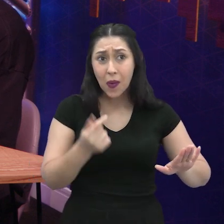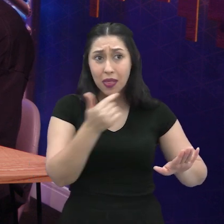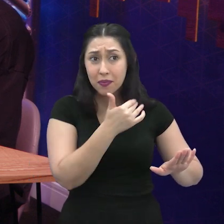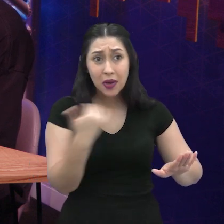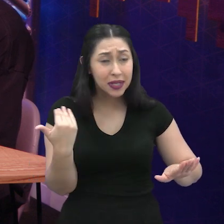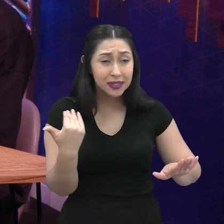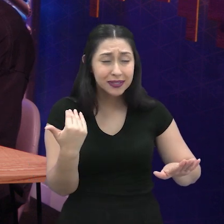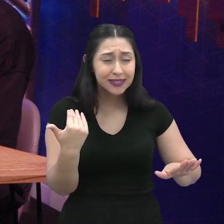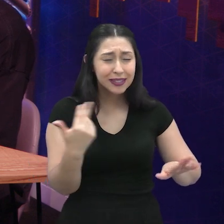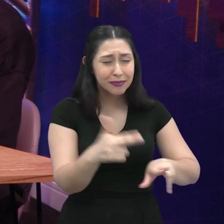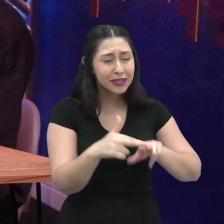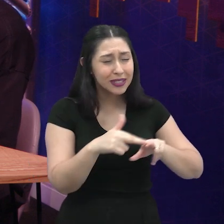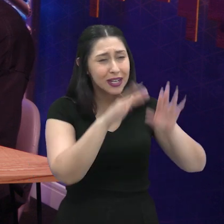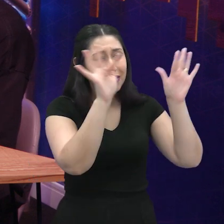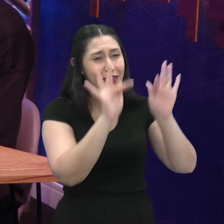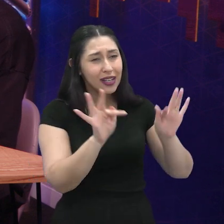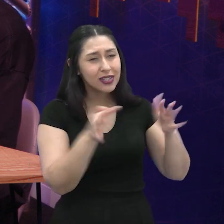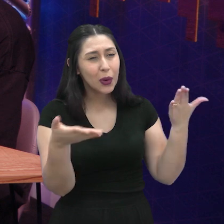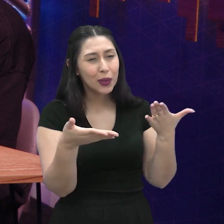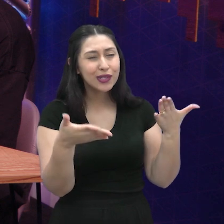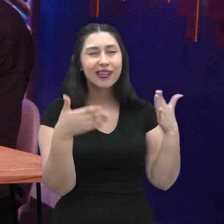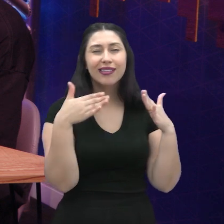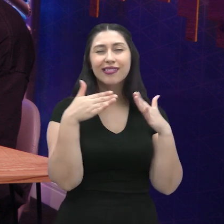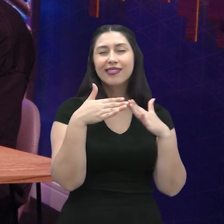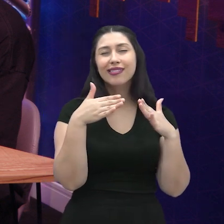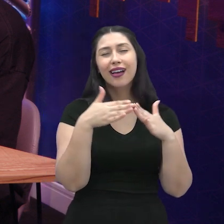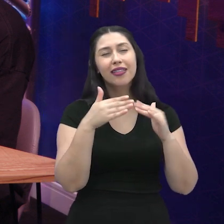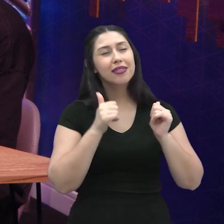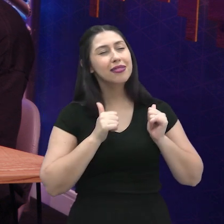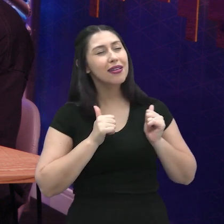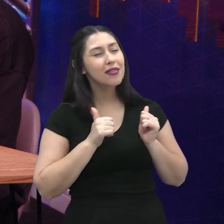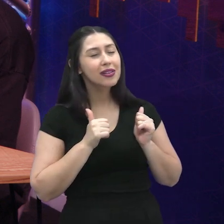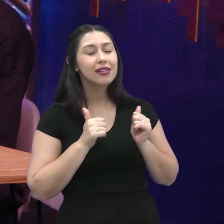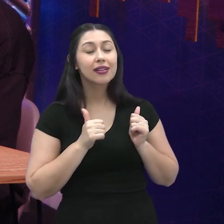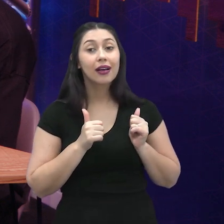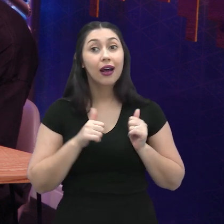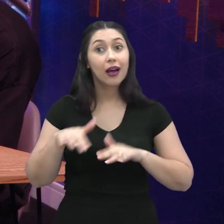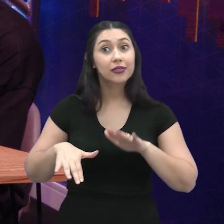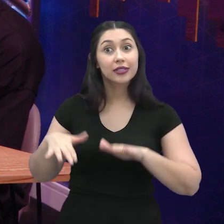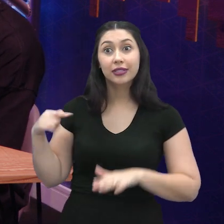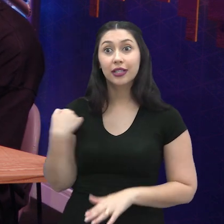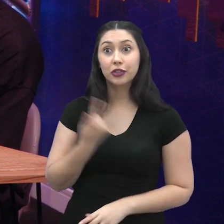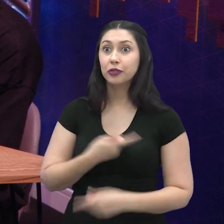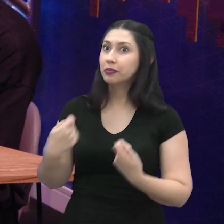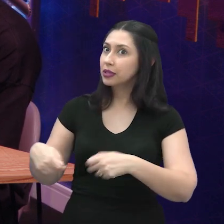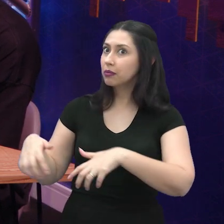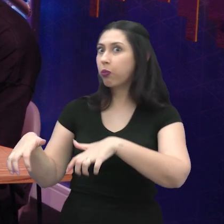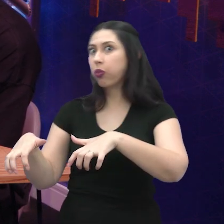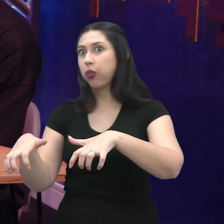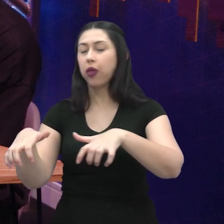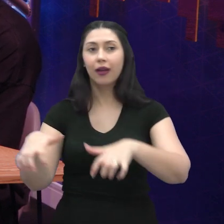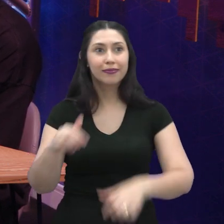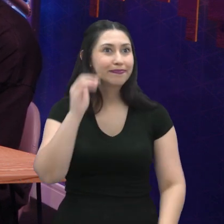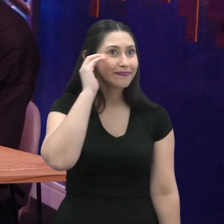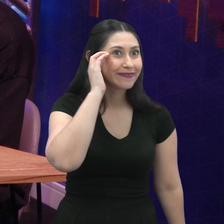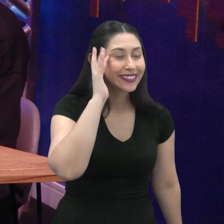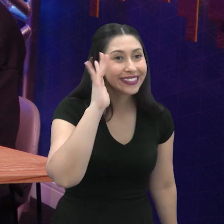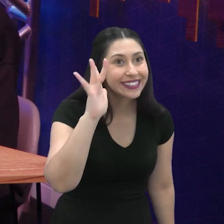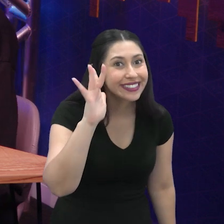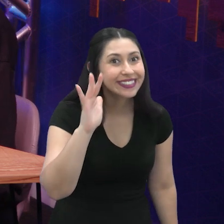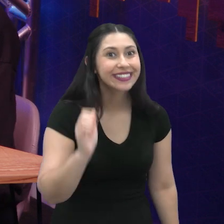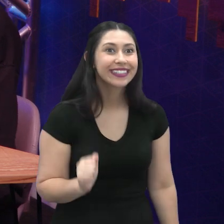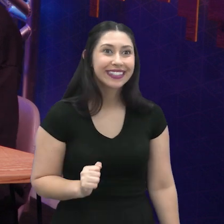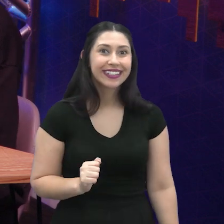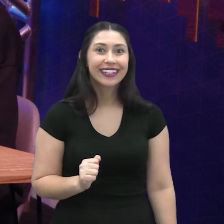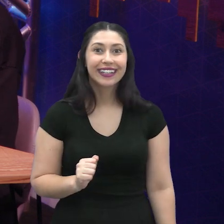extinção, então pra ele ficou feliz, porque ele ia pelo menos conseguir ficar na casa dele tranquilo. Talvez esteja faltando um apocalipse zumbi pra gente, né? Nossa, já